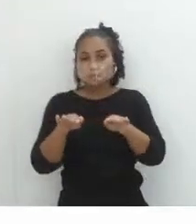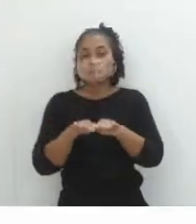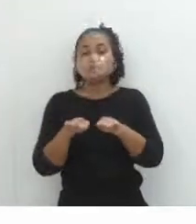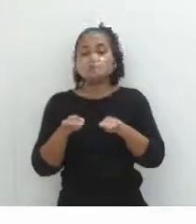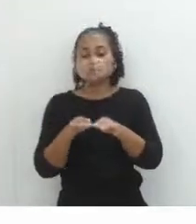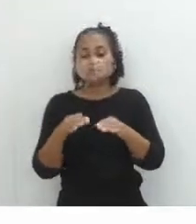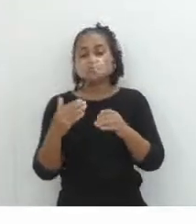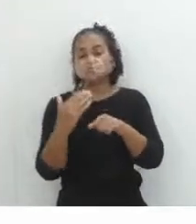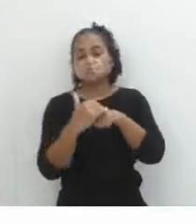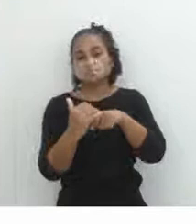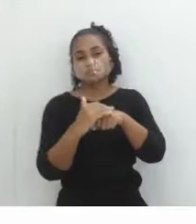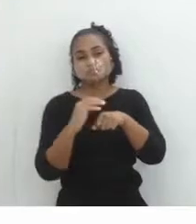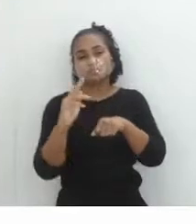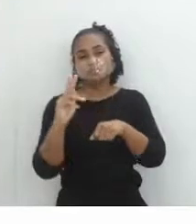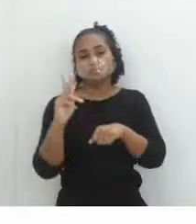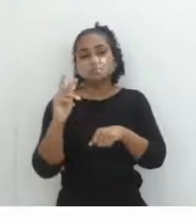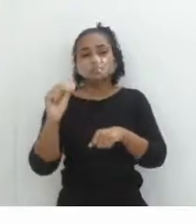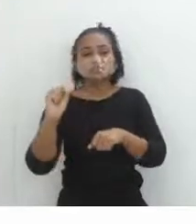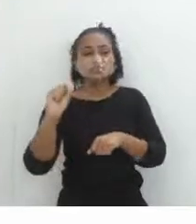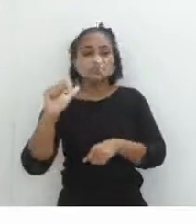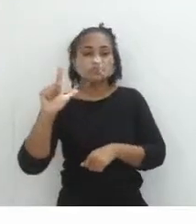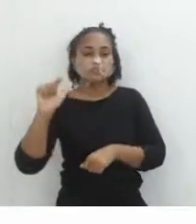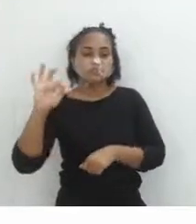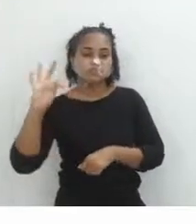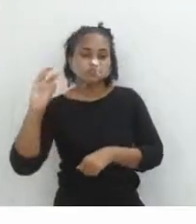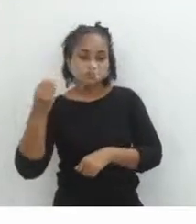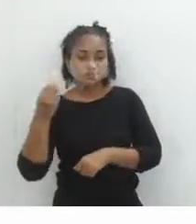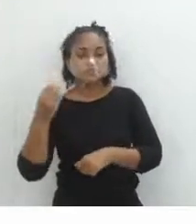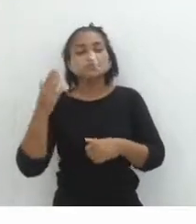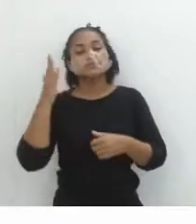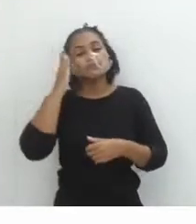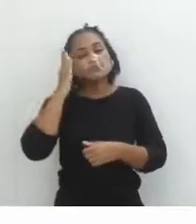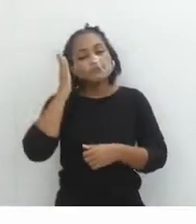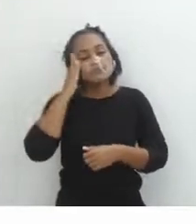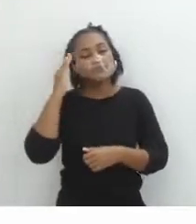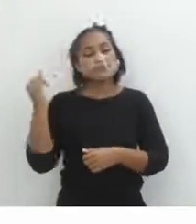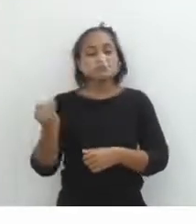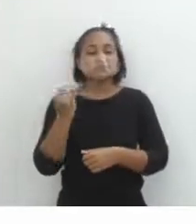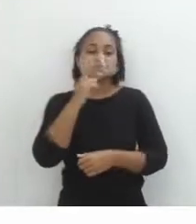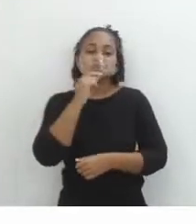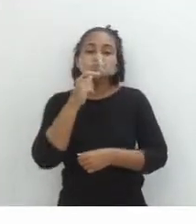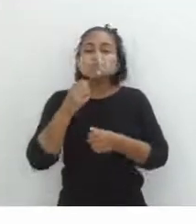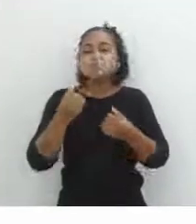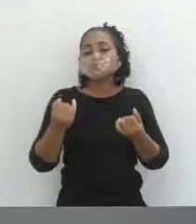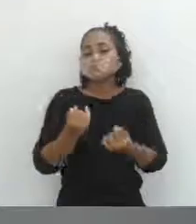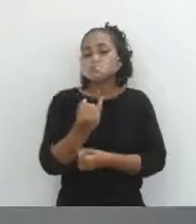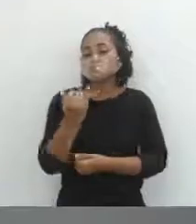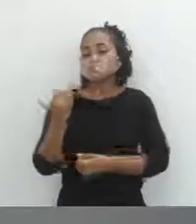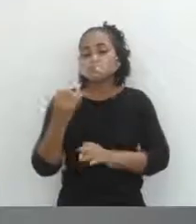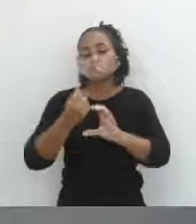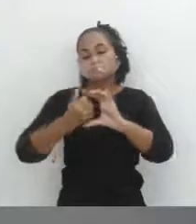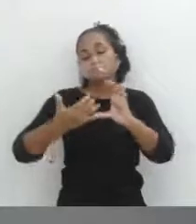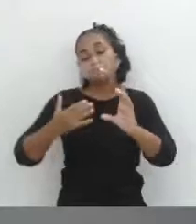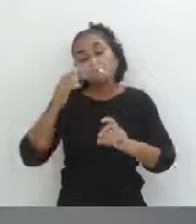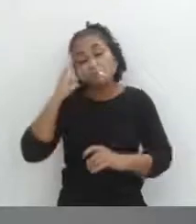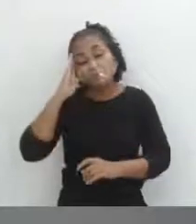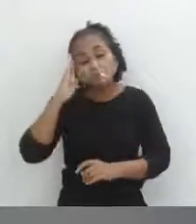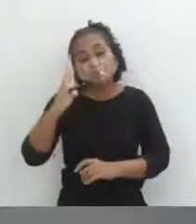que denominamos soluto. Então, a gente viu aqui a importância da água e uma das características